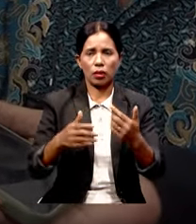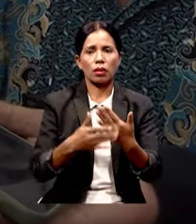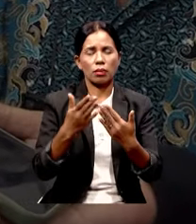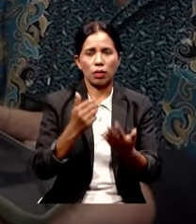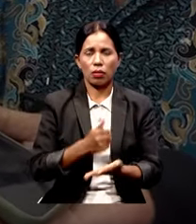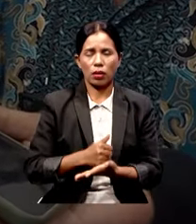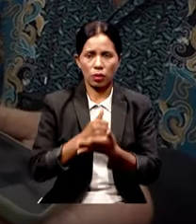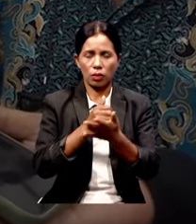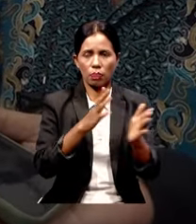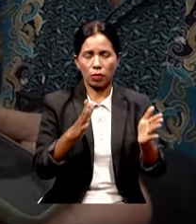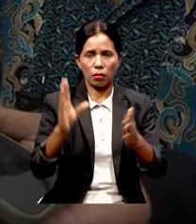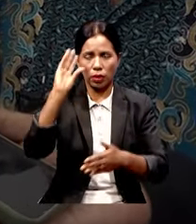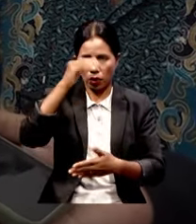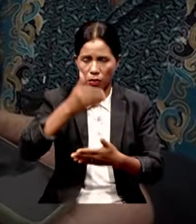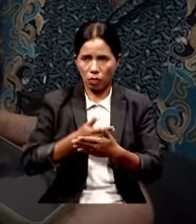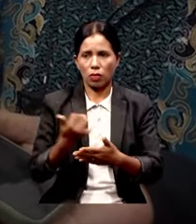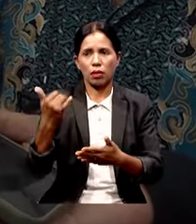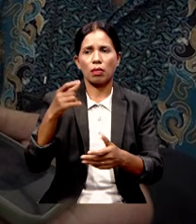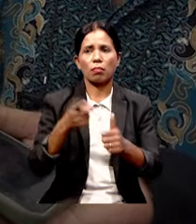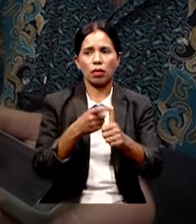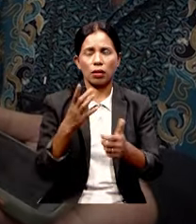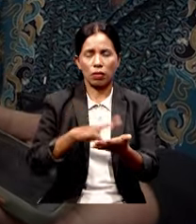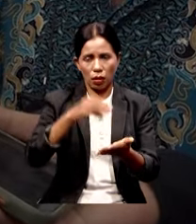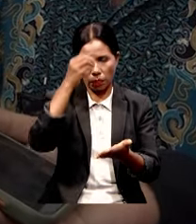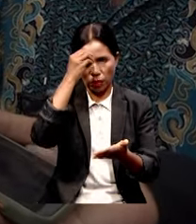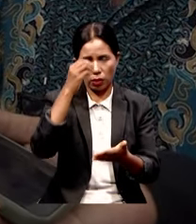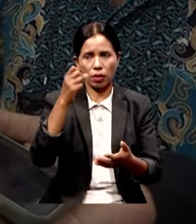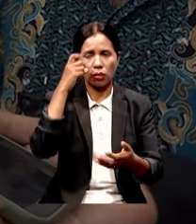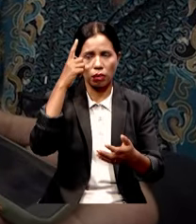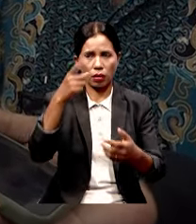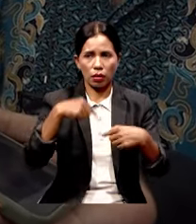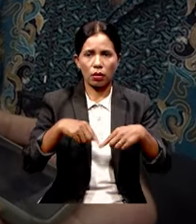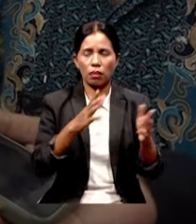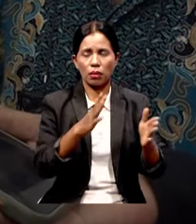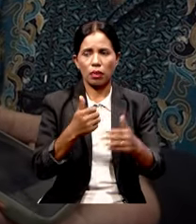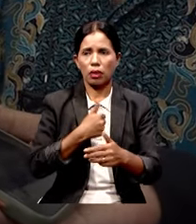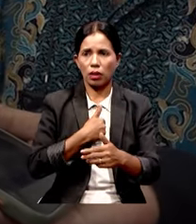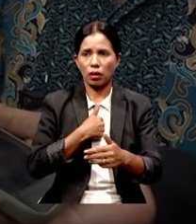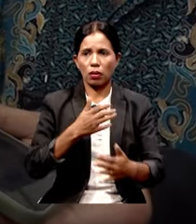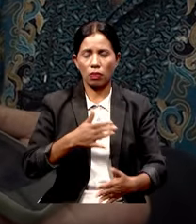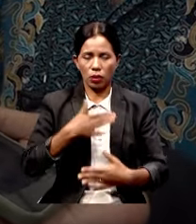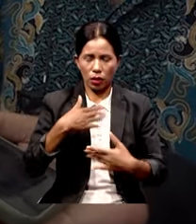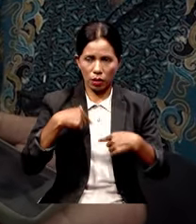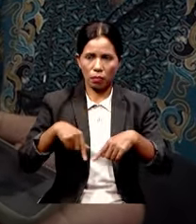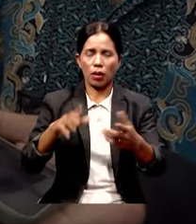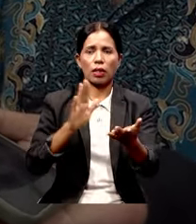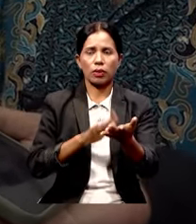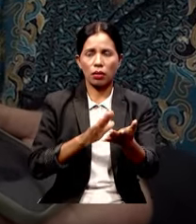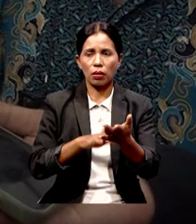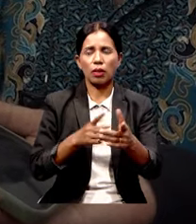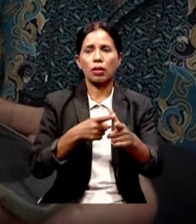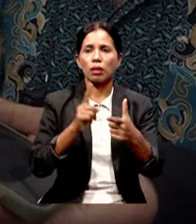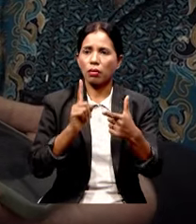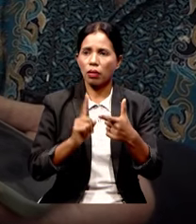ajuda, prepara teni o ansira, primeiro sira tu aprende a tu hader cedo a tu vai preparar ser nian, contente vai escola. Segundo, se ela